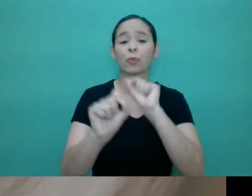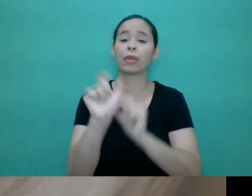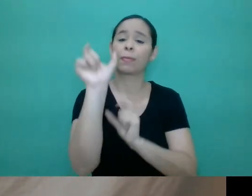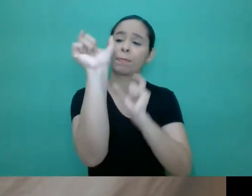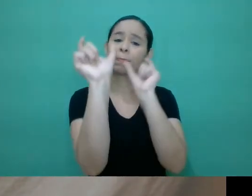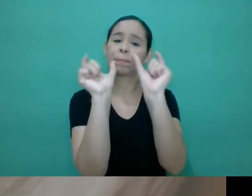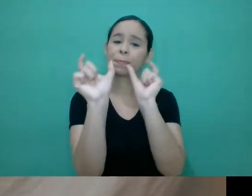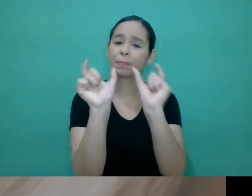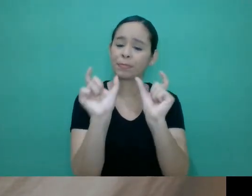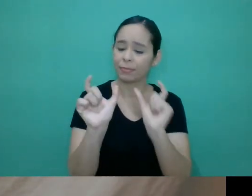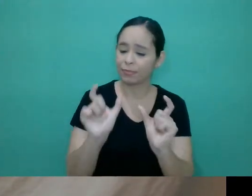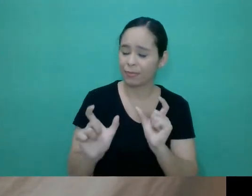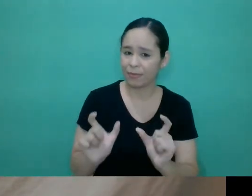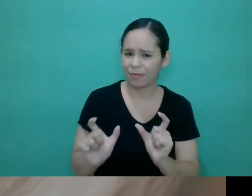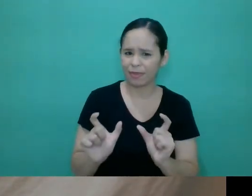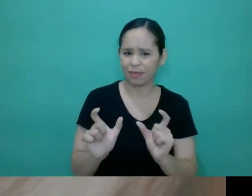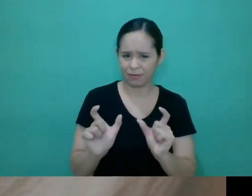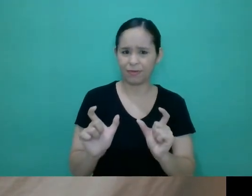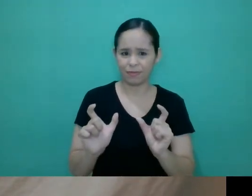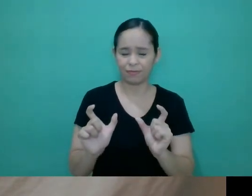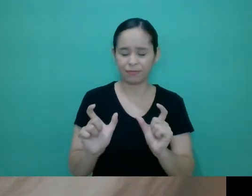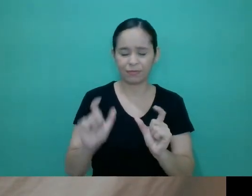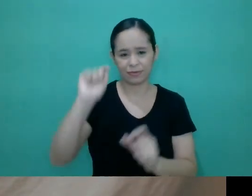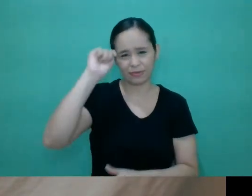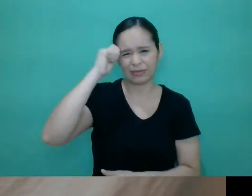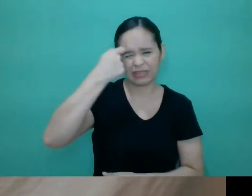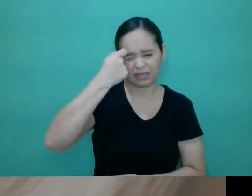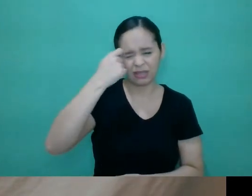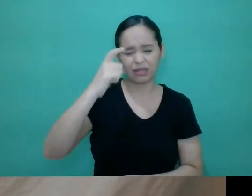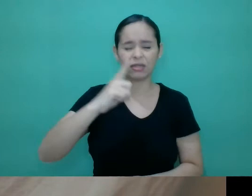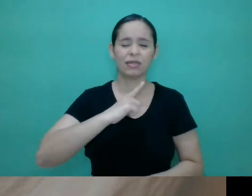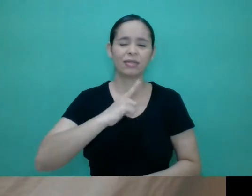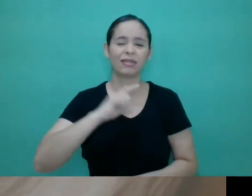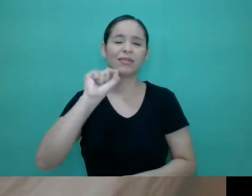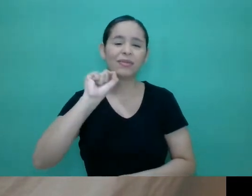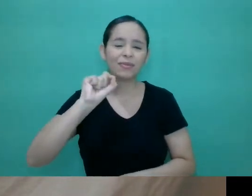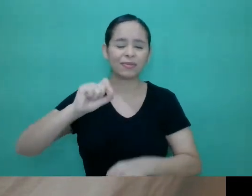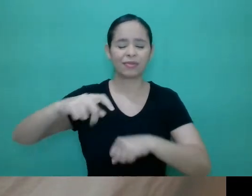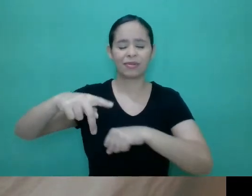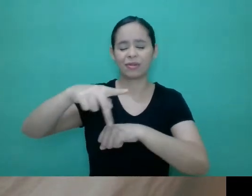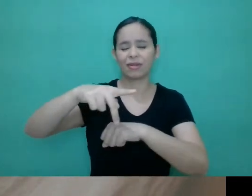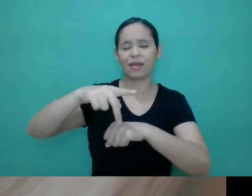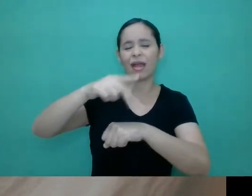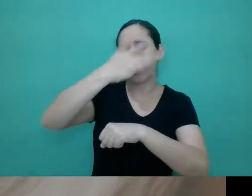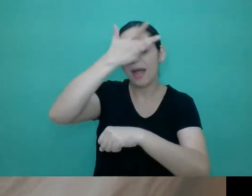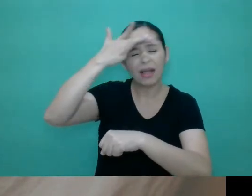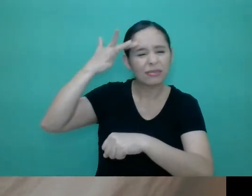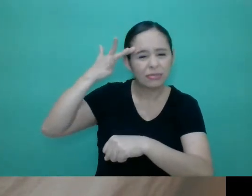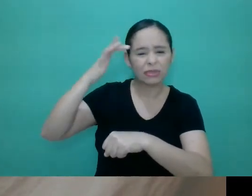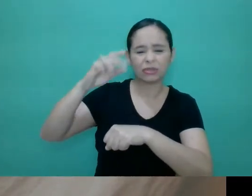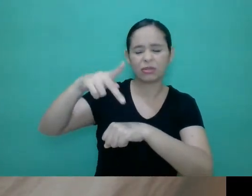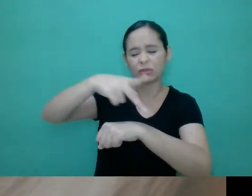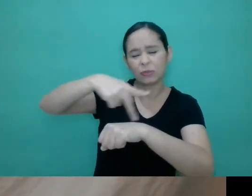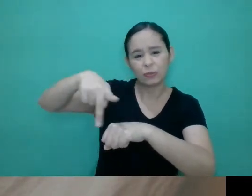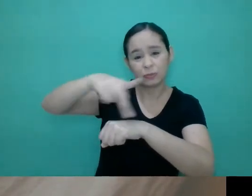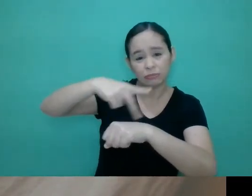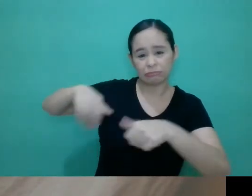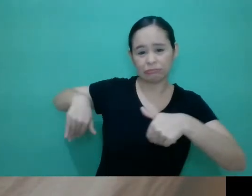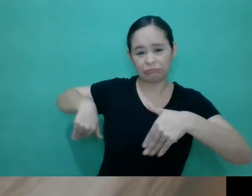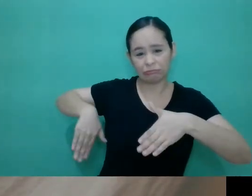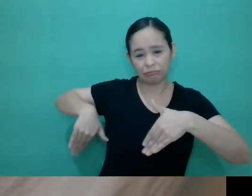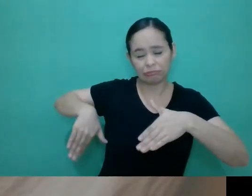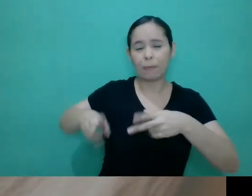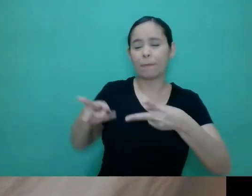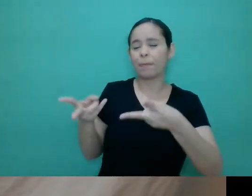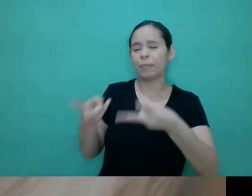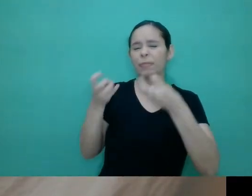a gente vai observar uma certa complacência à sociedade crioula guianense para tentar detectar quais são os